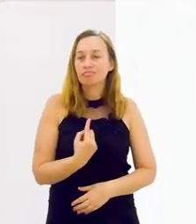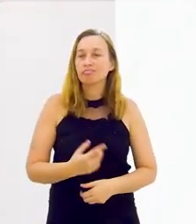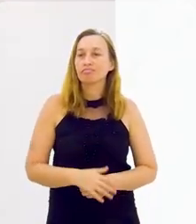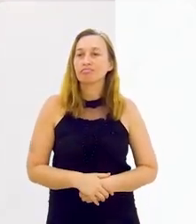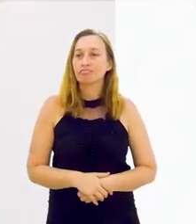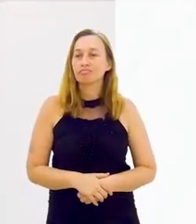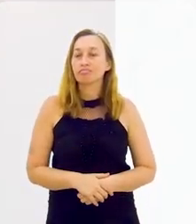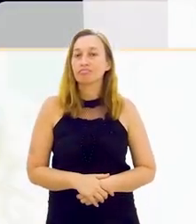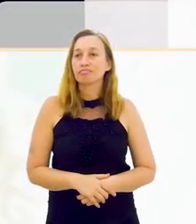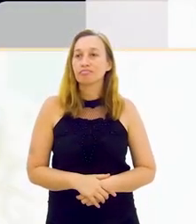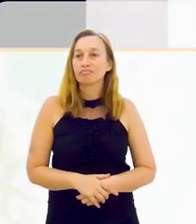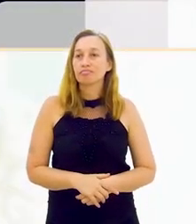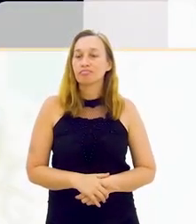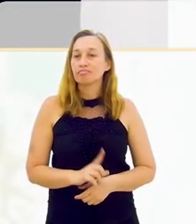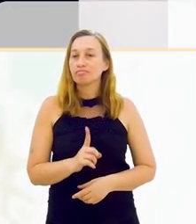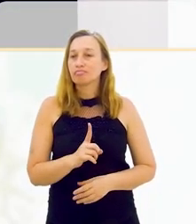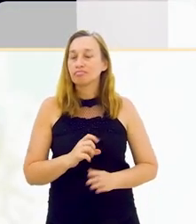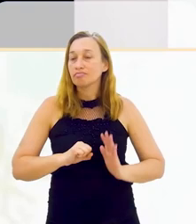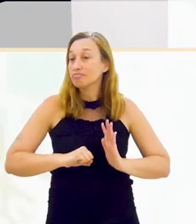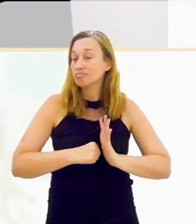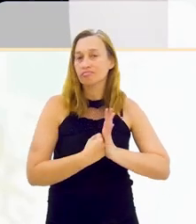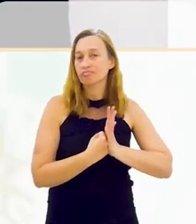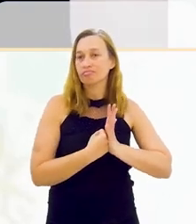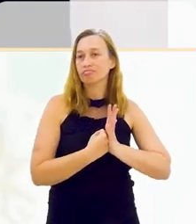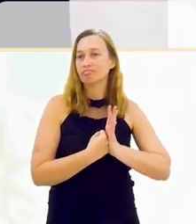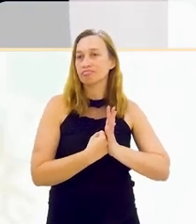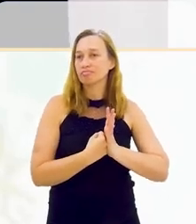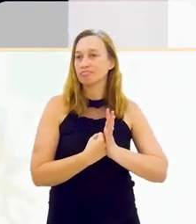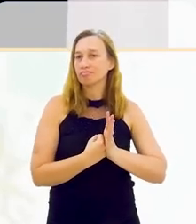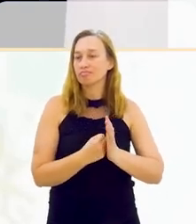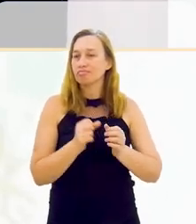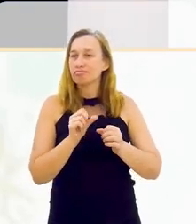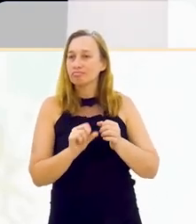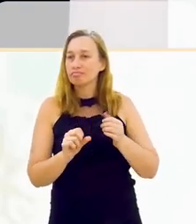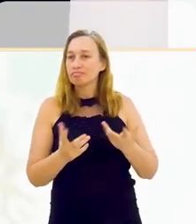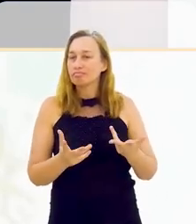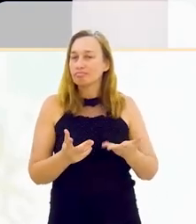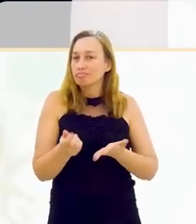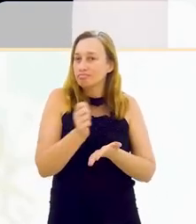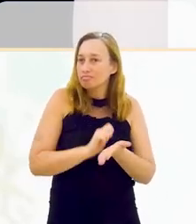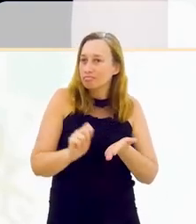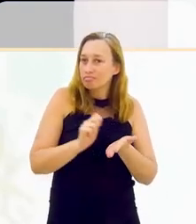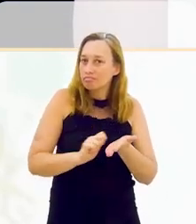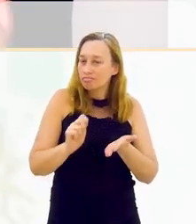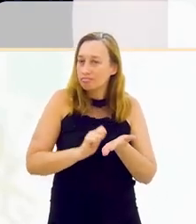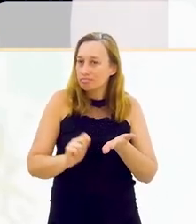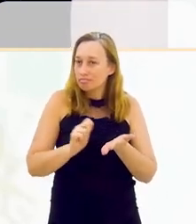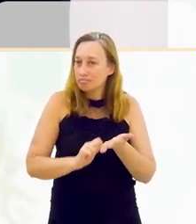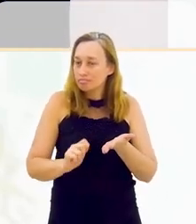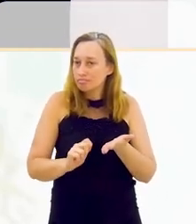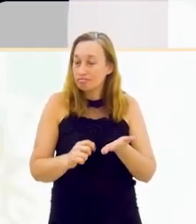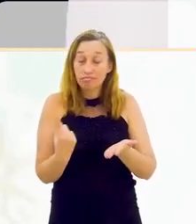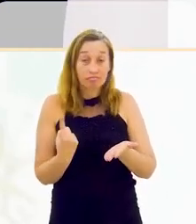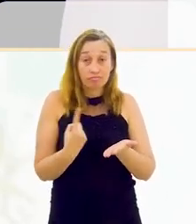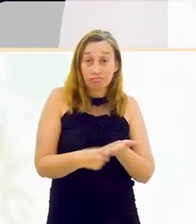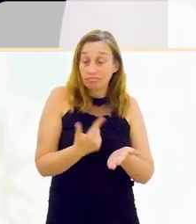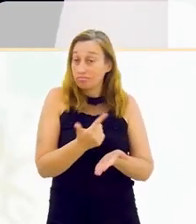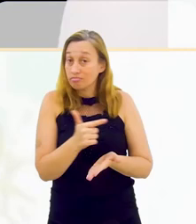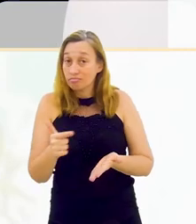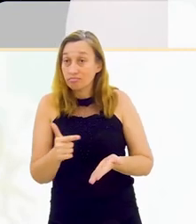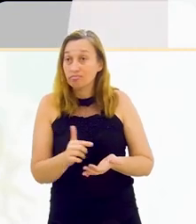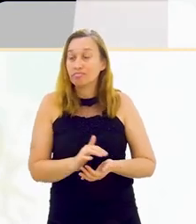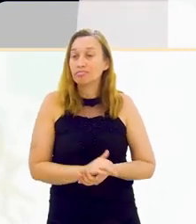corpo, então quando a gente não se bloqueia, quando a gente faz esse exercício de você escrever